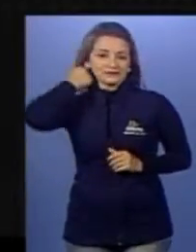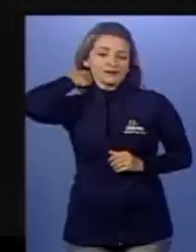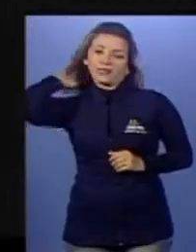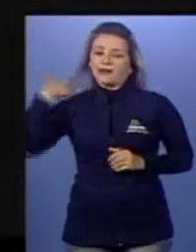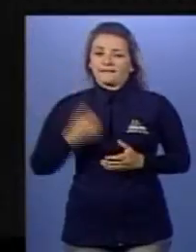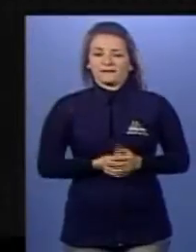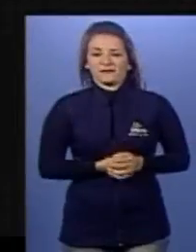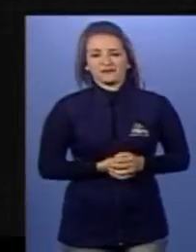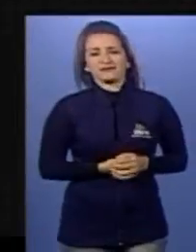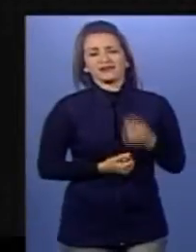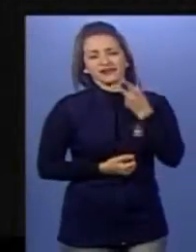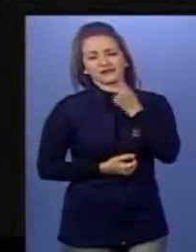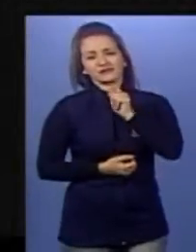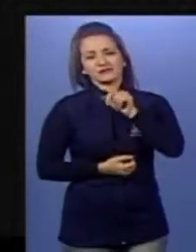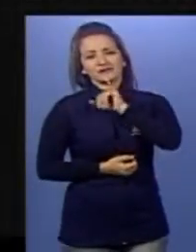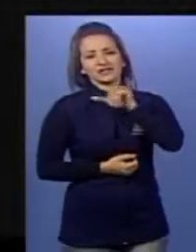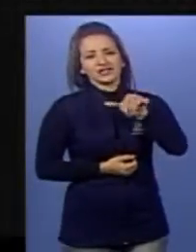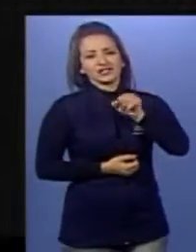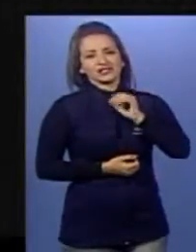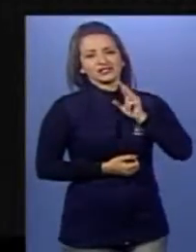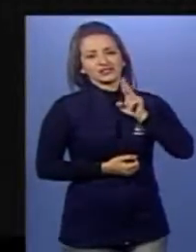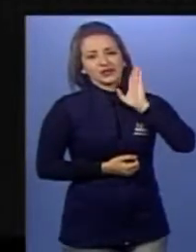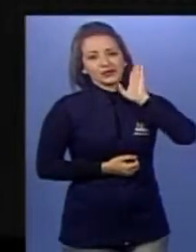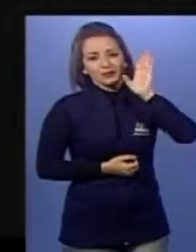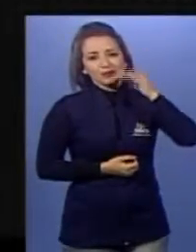então tá bom